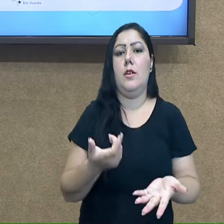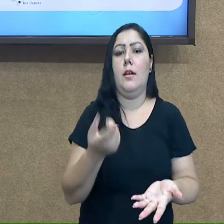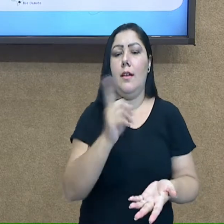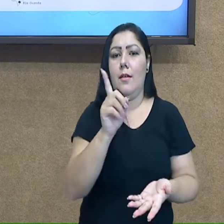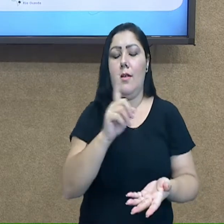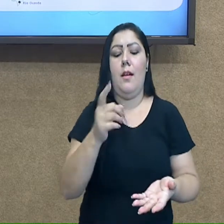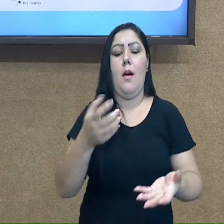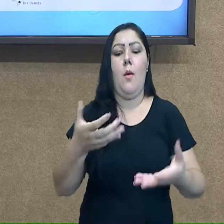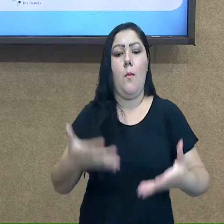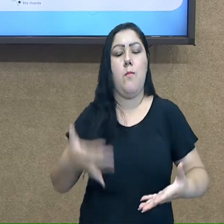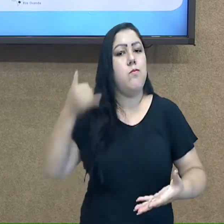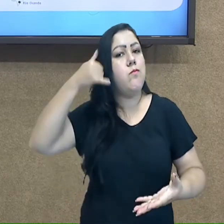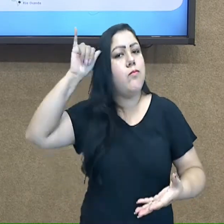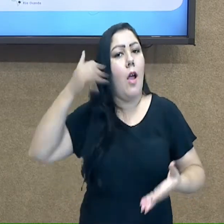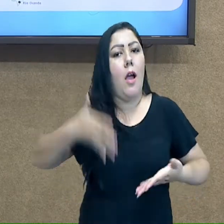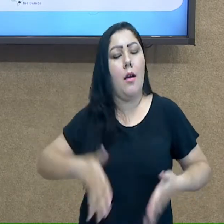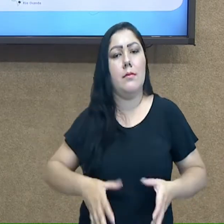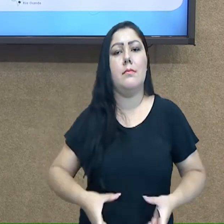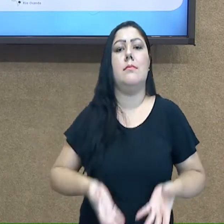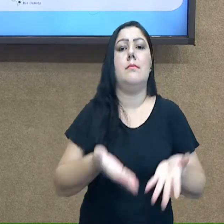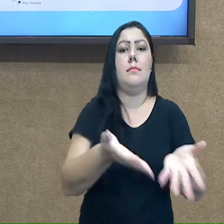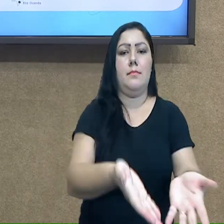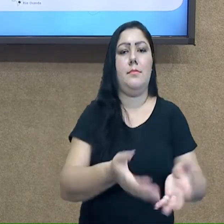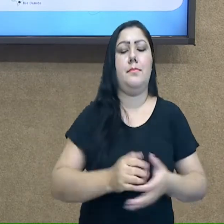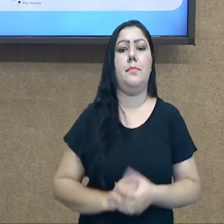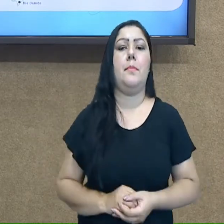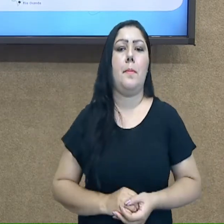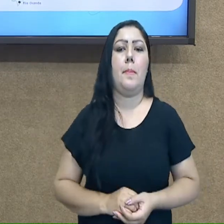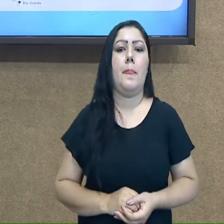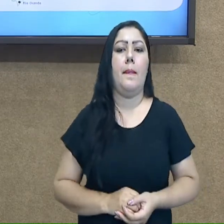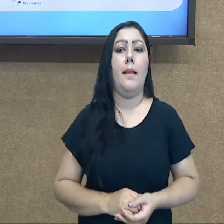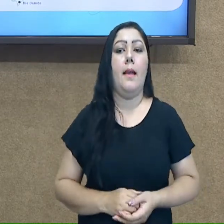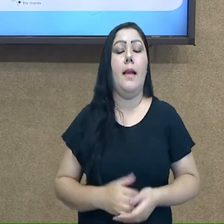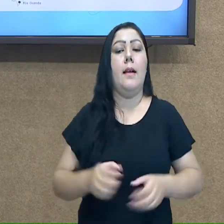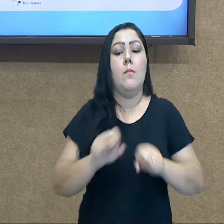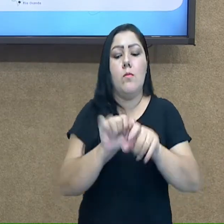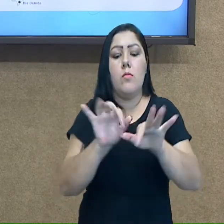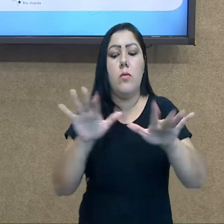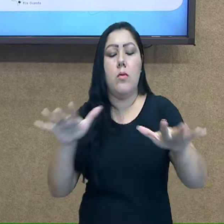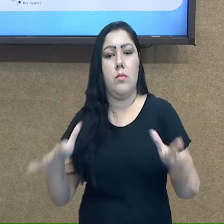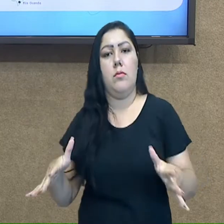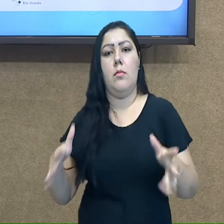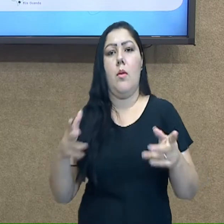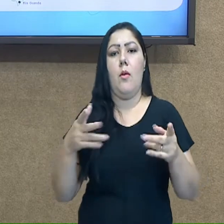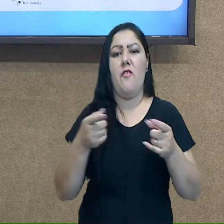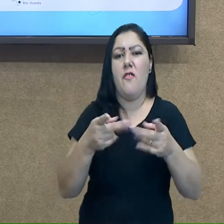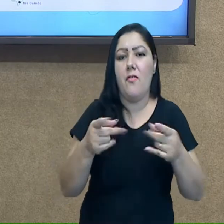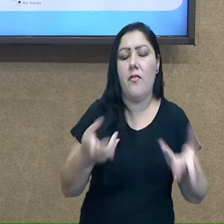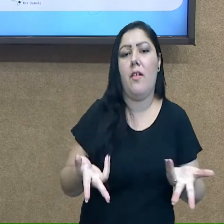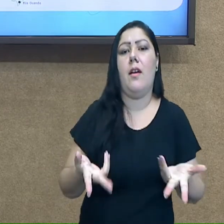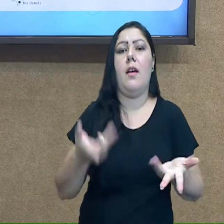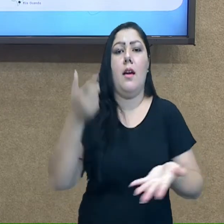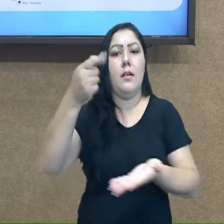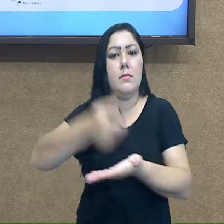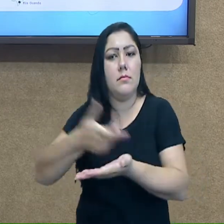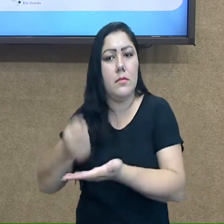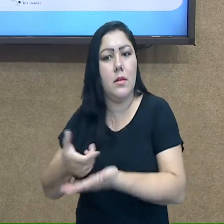Era um mercado, a pecuária ampliou seu mercado consumidor, estabelecendo novas frentes de expansão